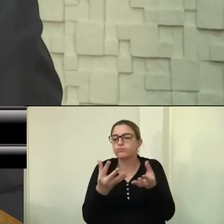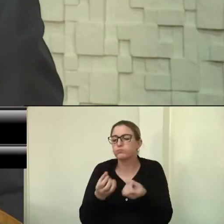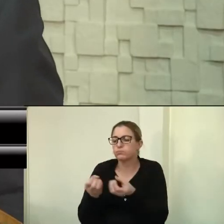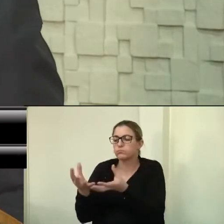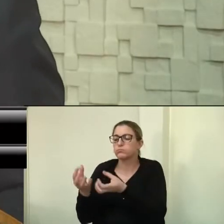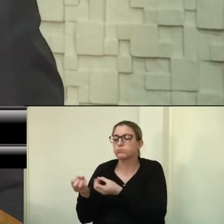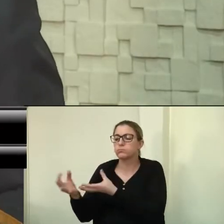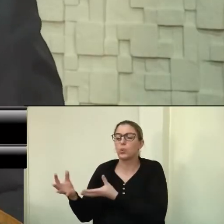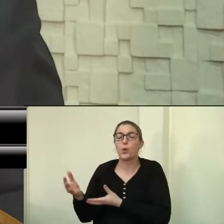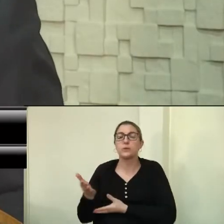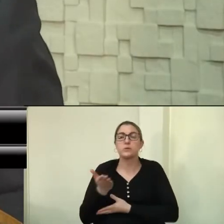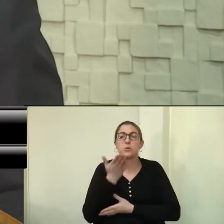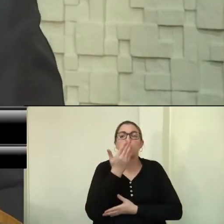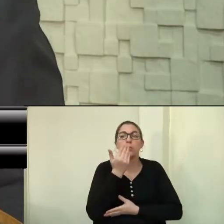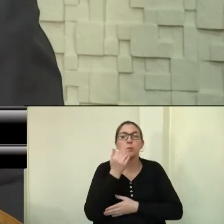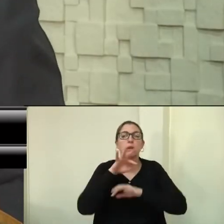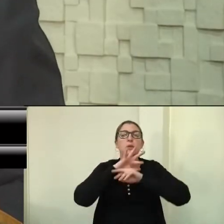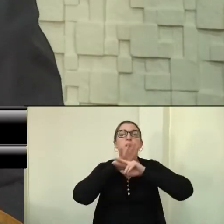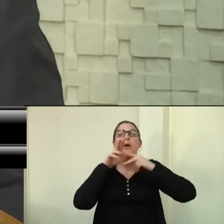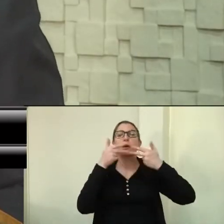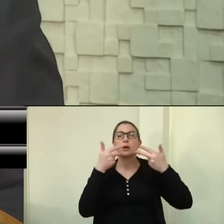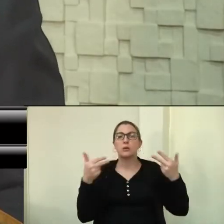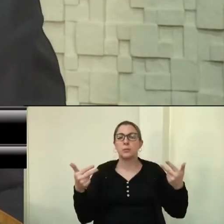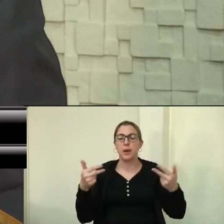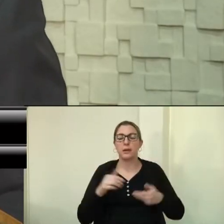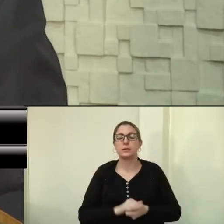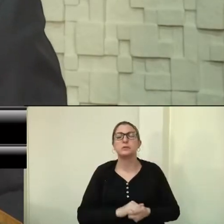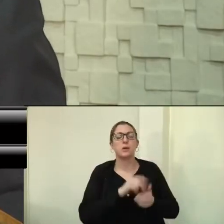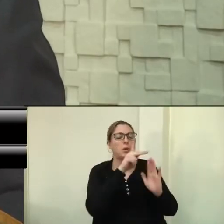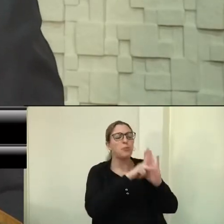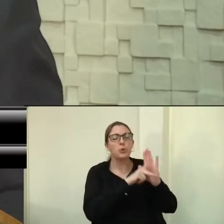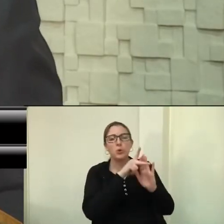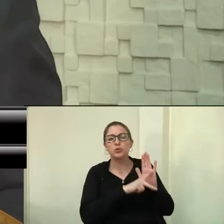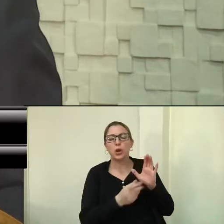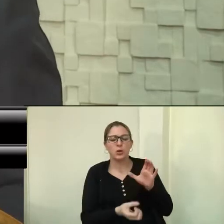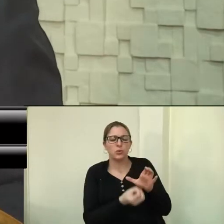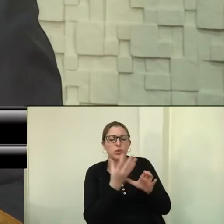foi idealizado por nós em algumas conversas e